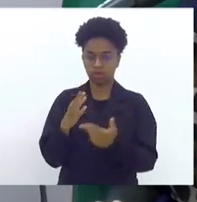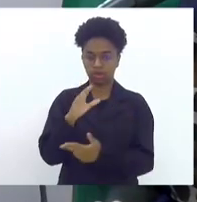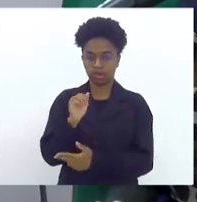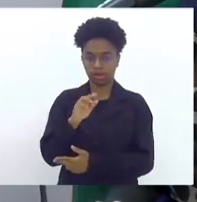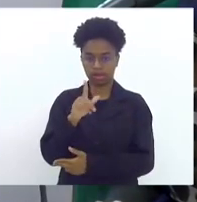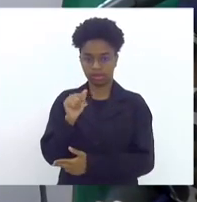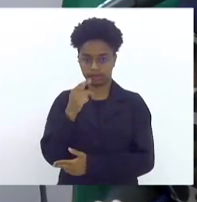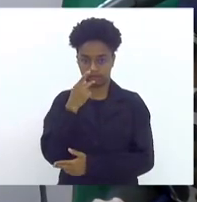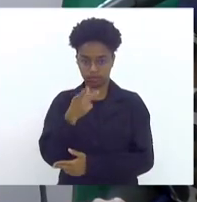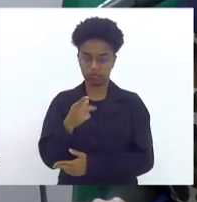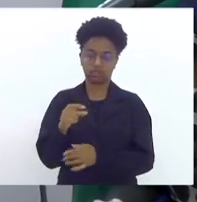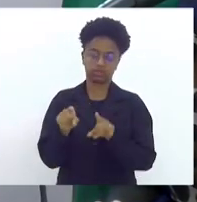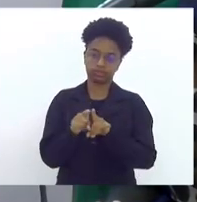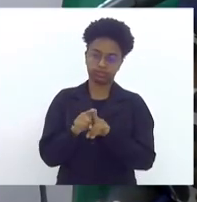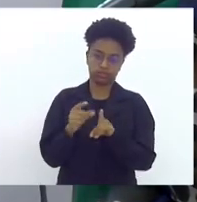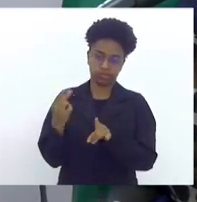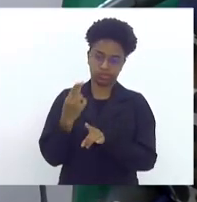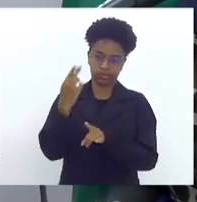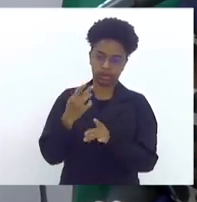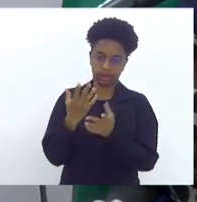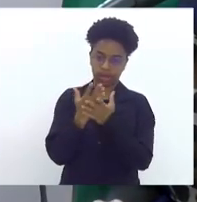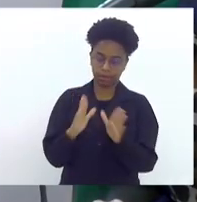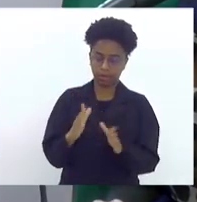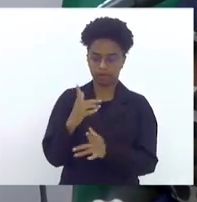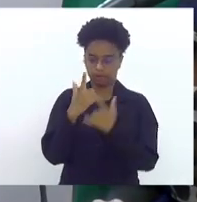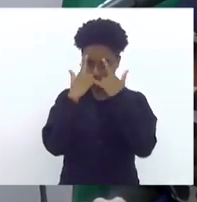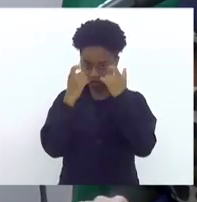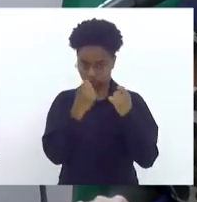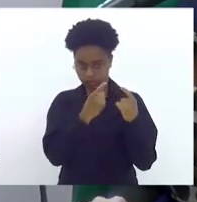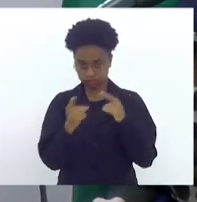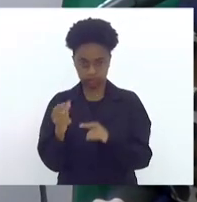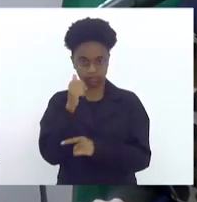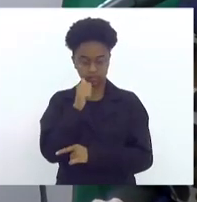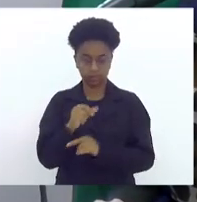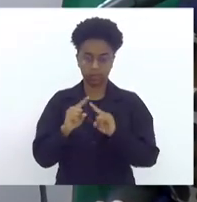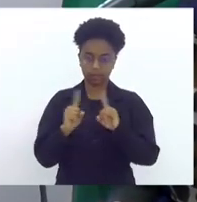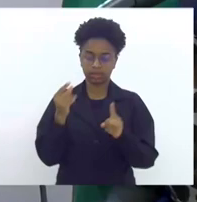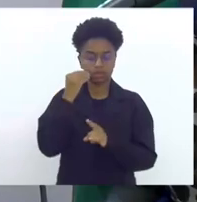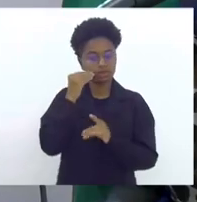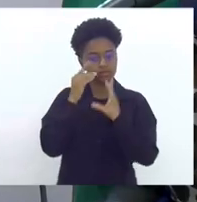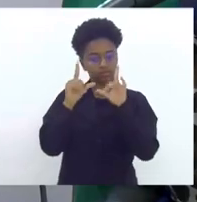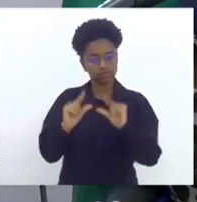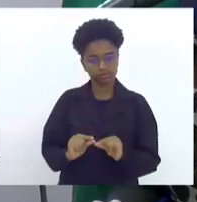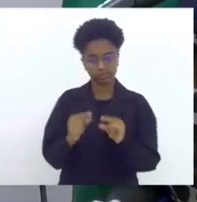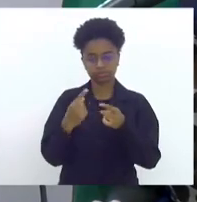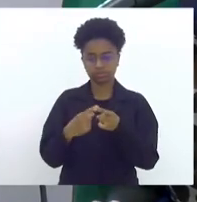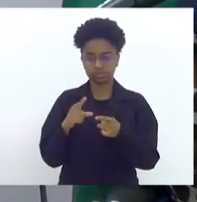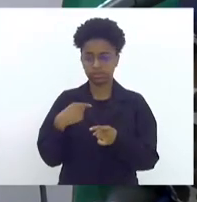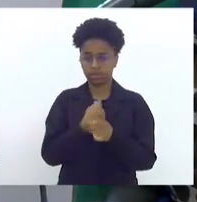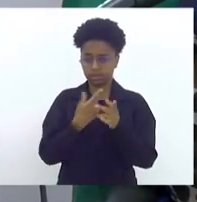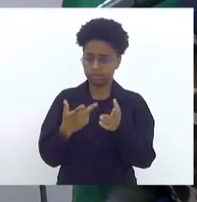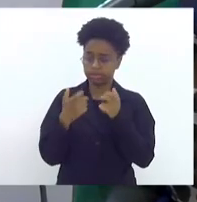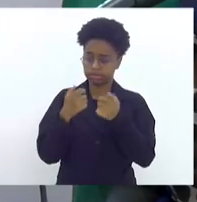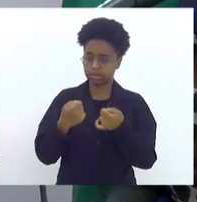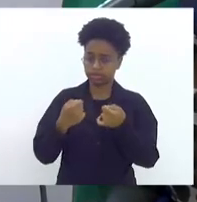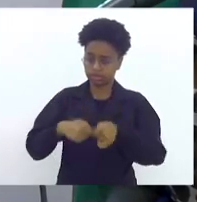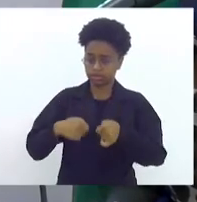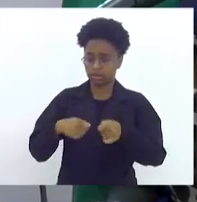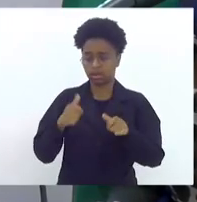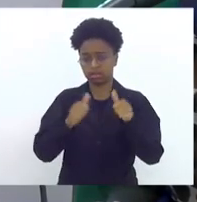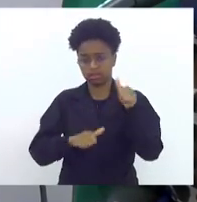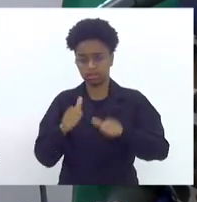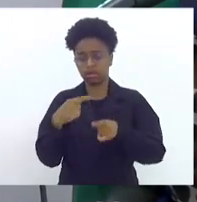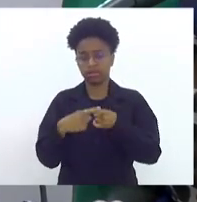ler a gente não vai acabar infelizmente com a violência mulher mas a gente vai Minimizar mas olhando todos os contextos Porque isso tem que ser visto ponto é uma realidade